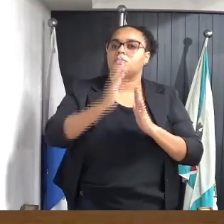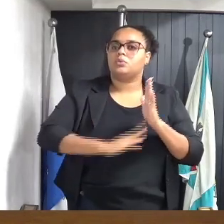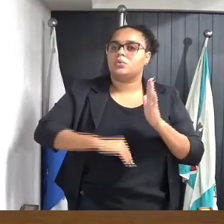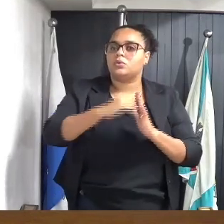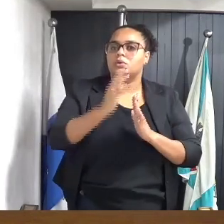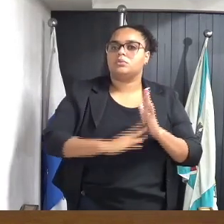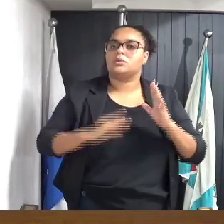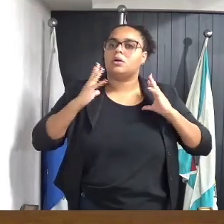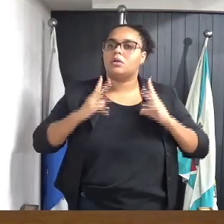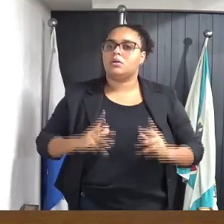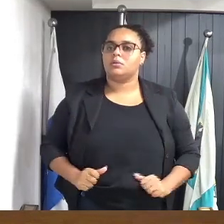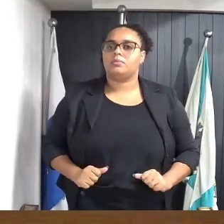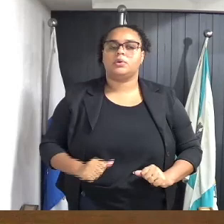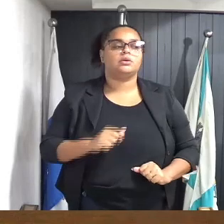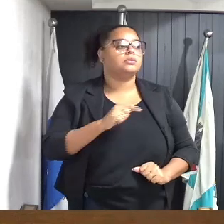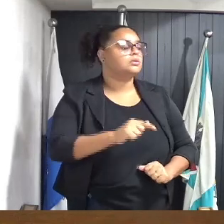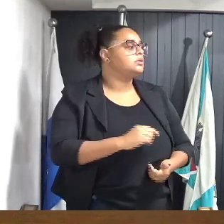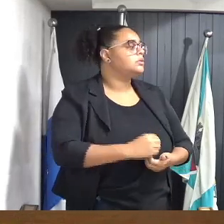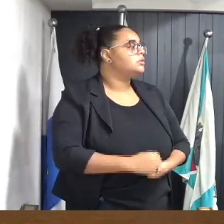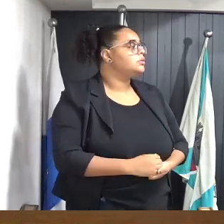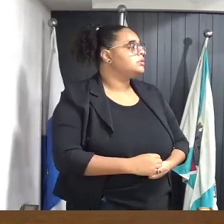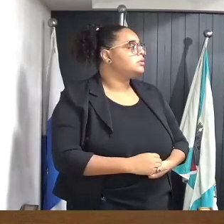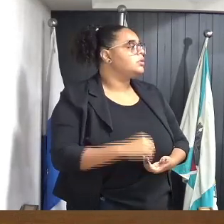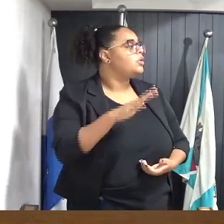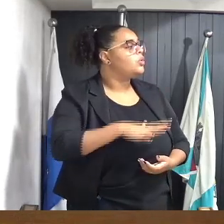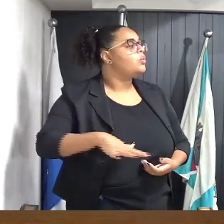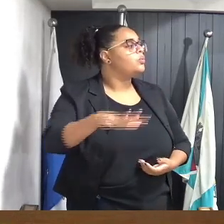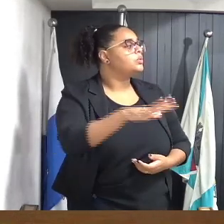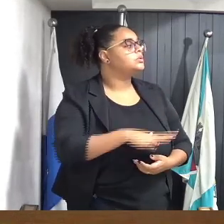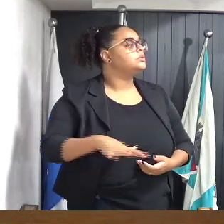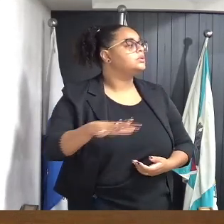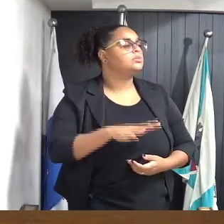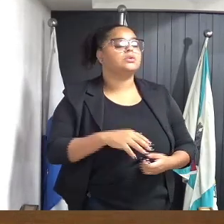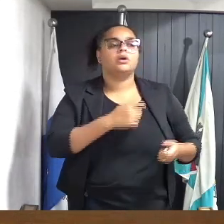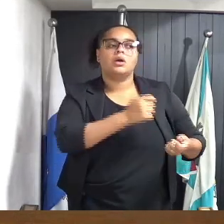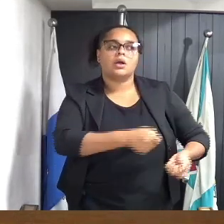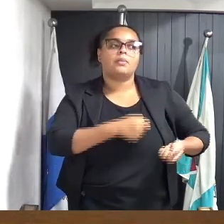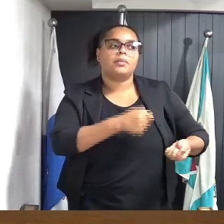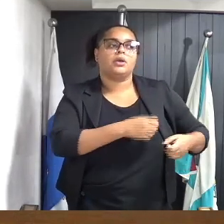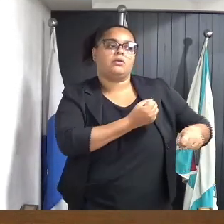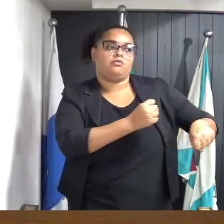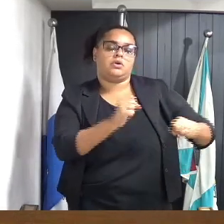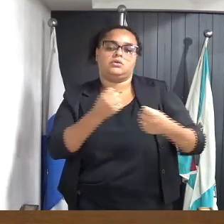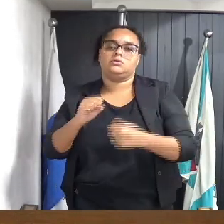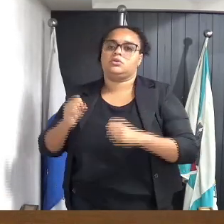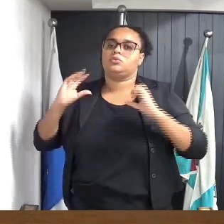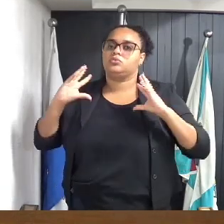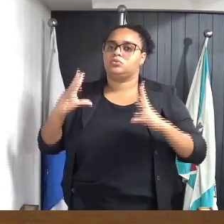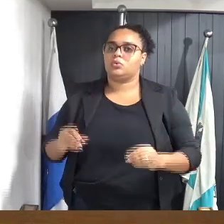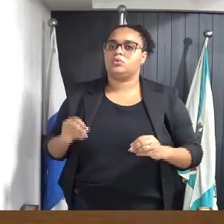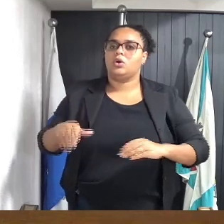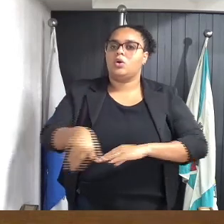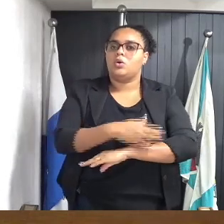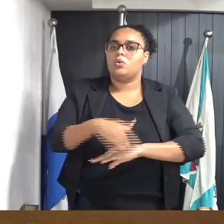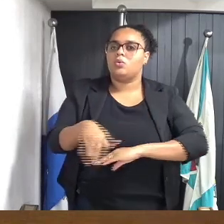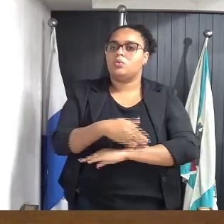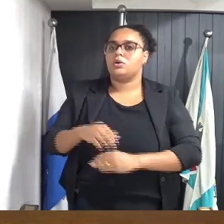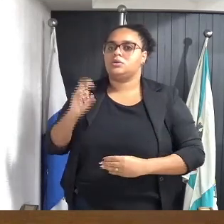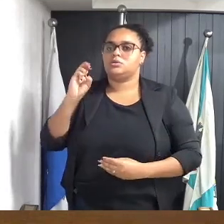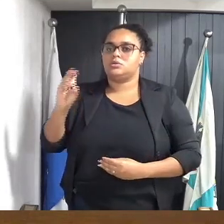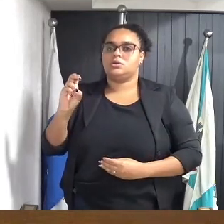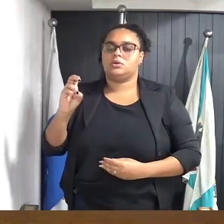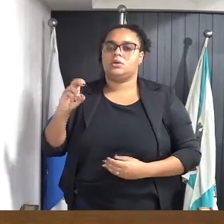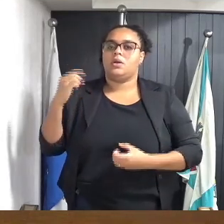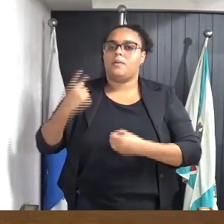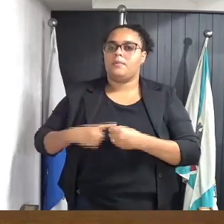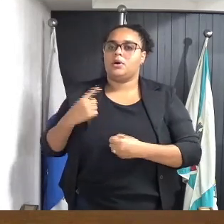prefeito pintura de meio fio e limpeza, incluindo o uso de vassourinha e serviço de capina e varrição, em toda a extensão